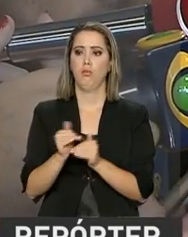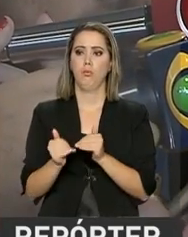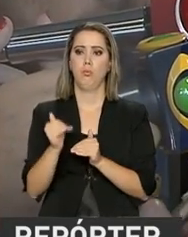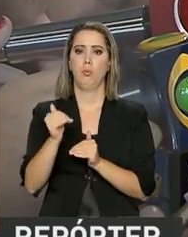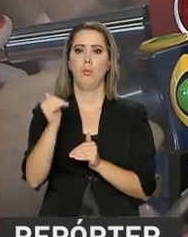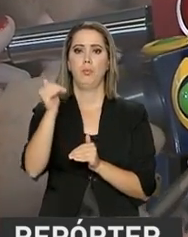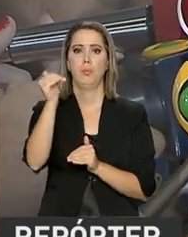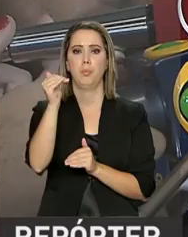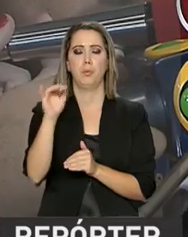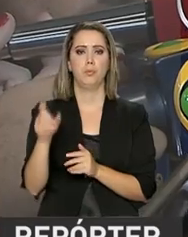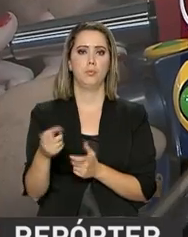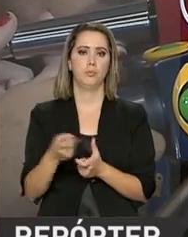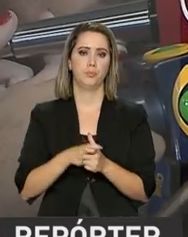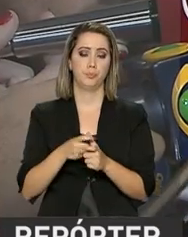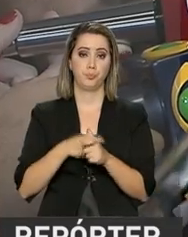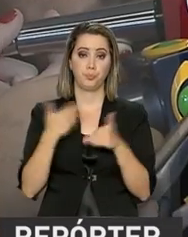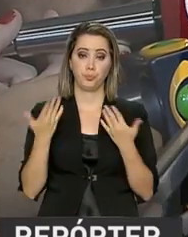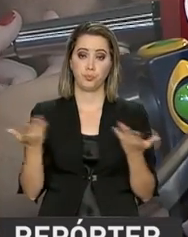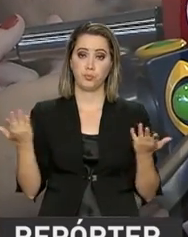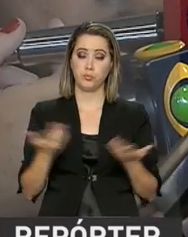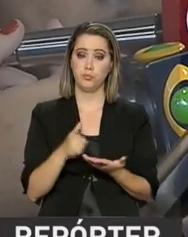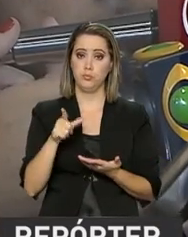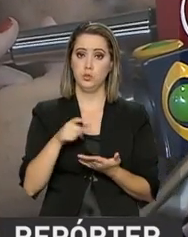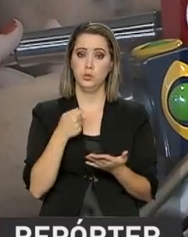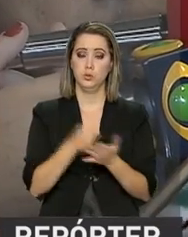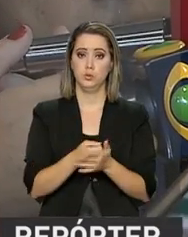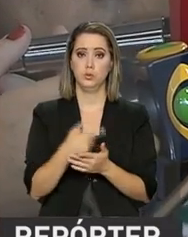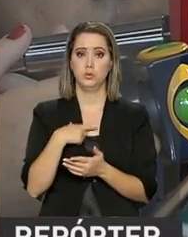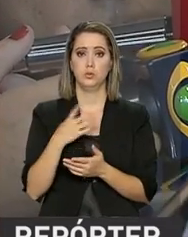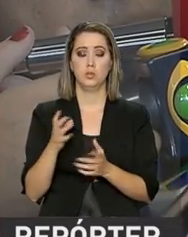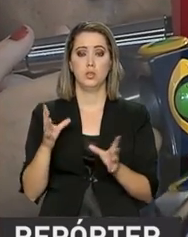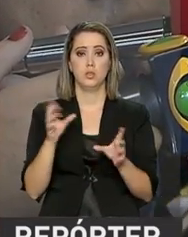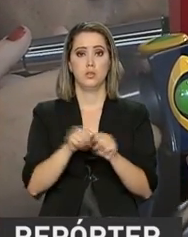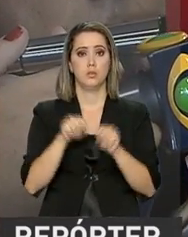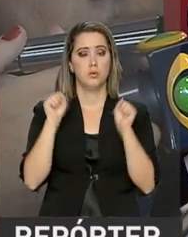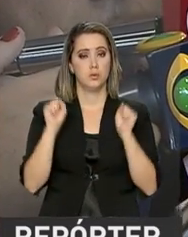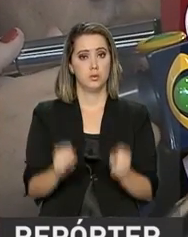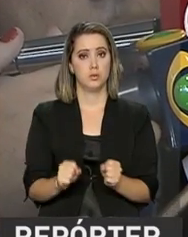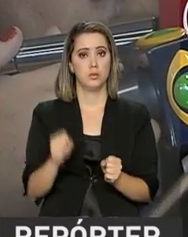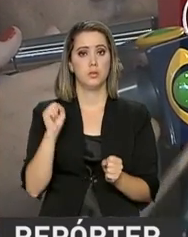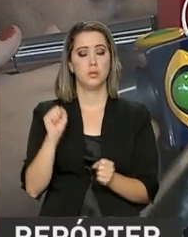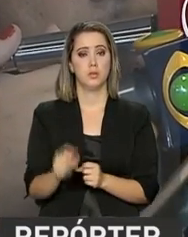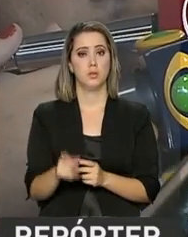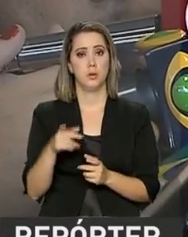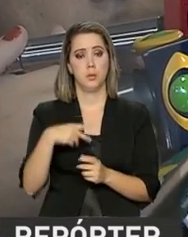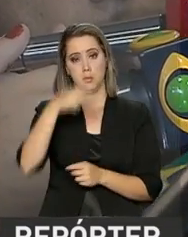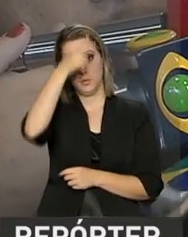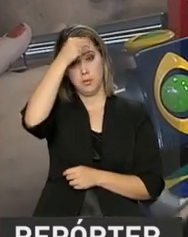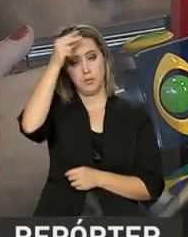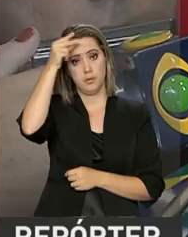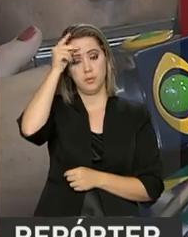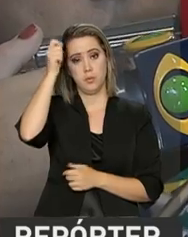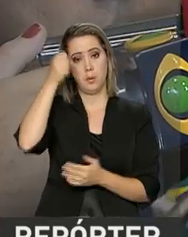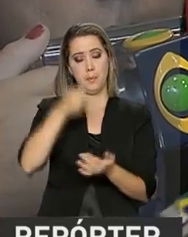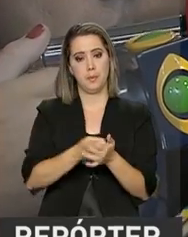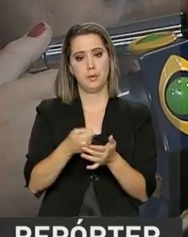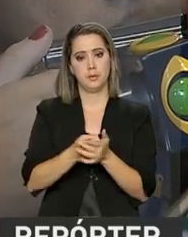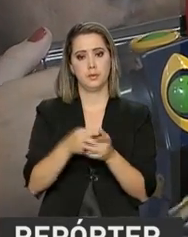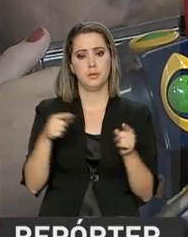aumentando. Então agora estamos estabelecendo um sistema para a prefeitura poder pagar